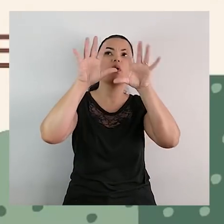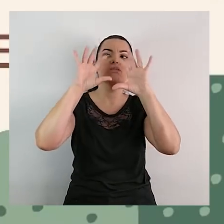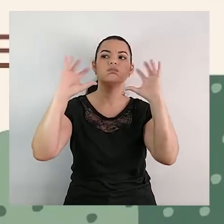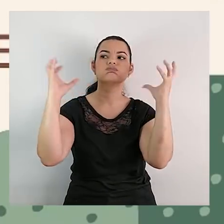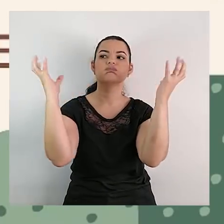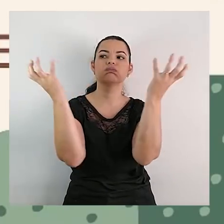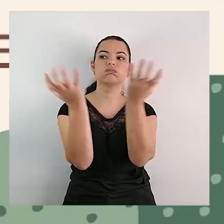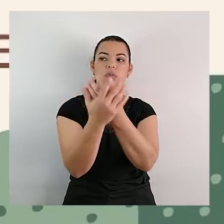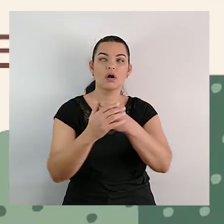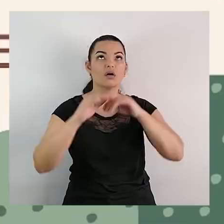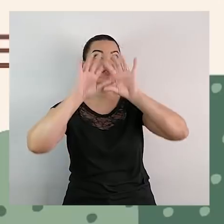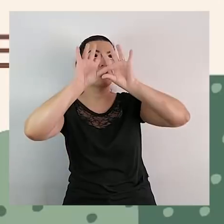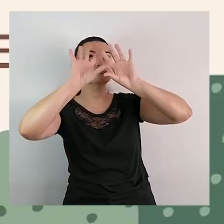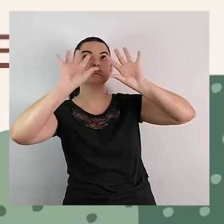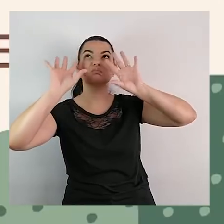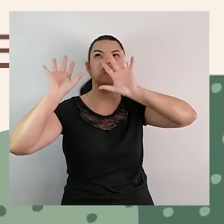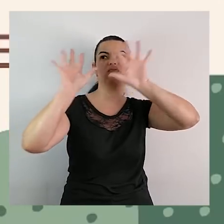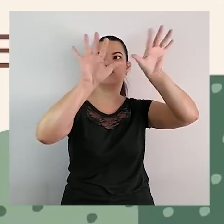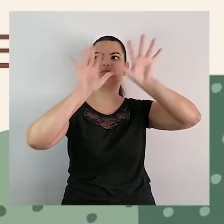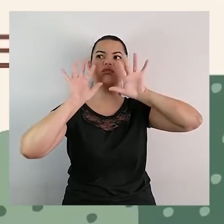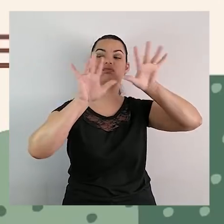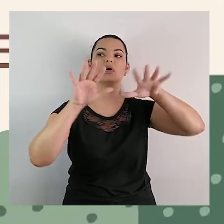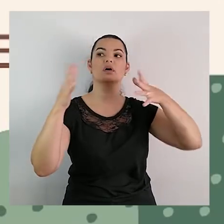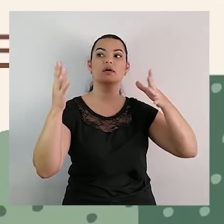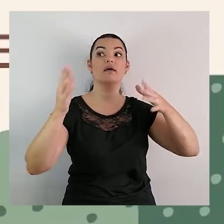Aquele que está sempre com fome.